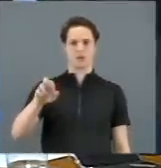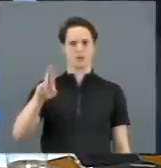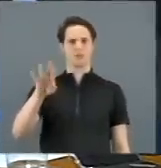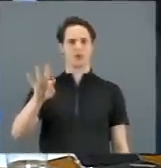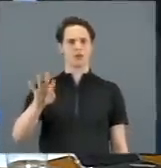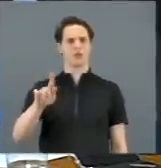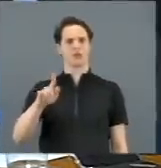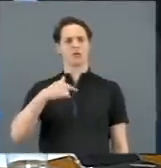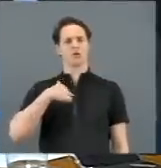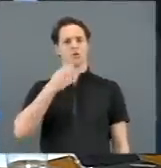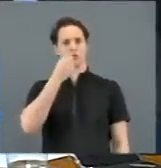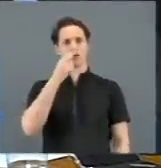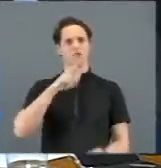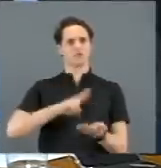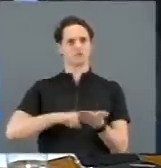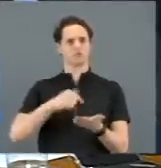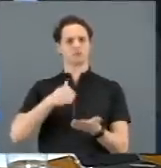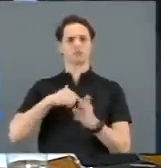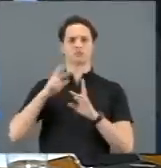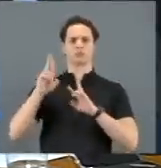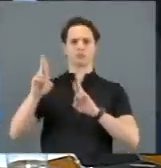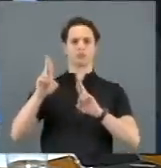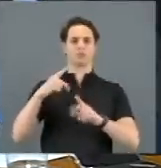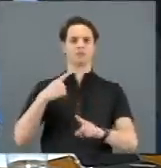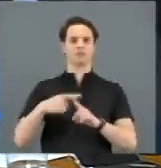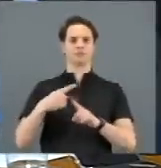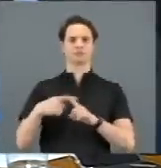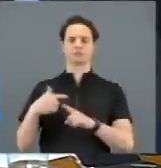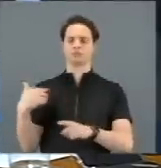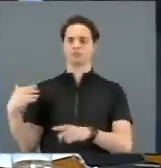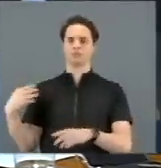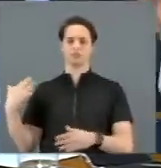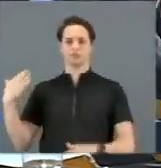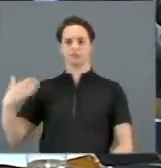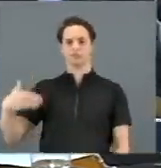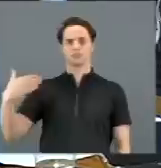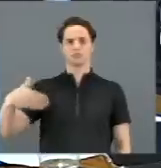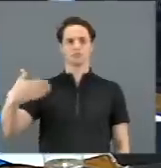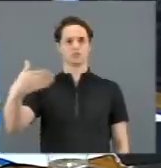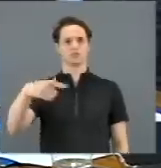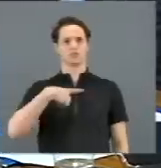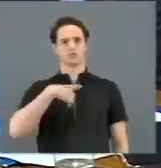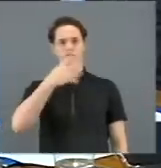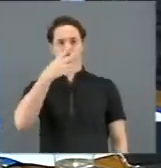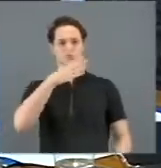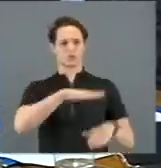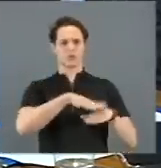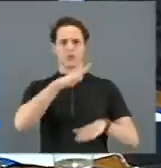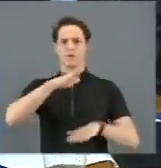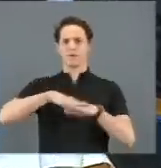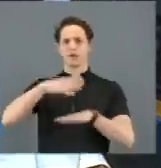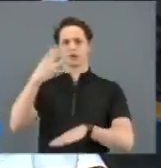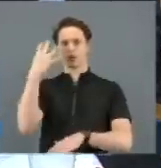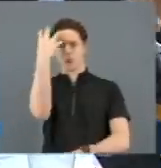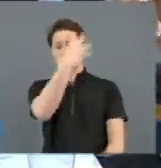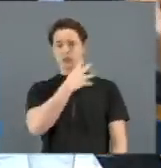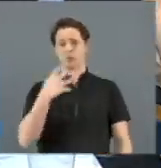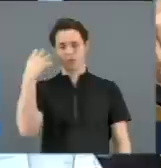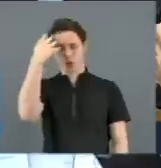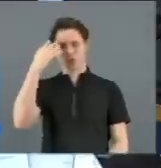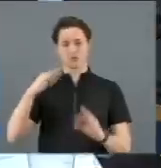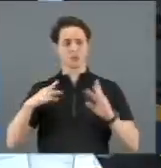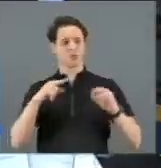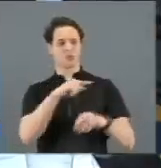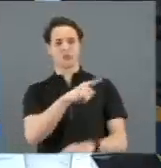eu confesso que eu fiquei assim numa expectativa, porque depois de ouvir, durante mais de 4 horas, tudo que ele